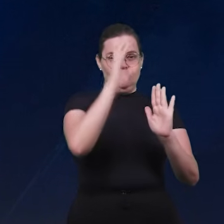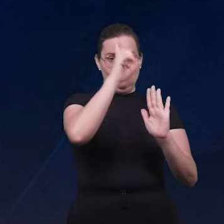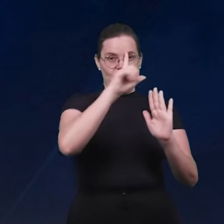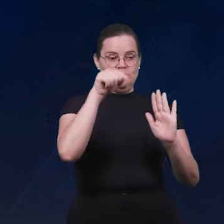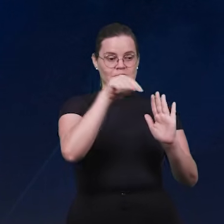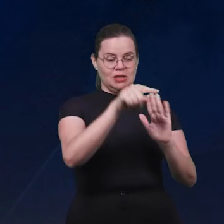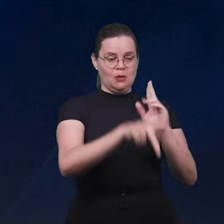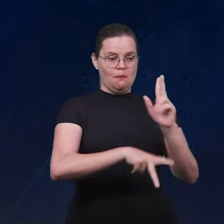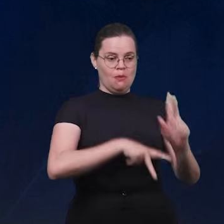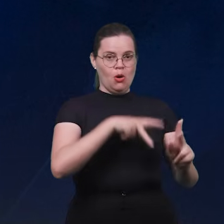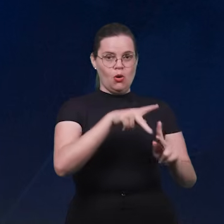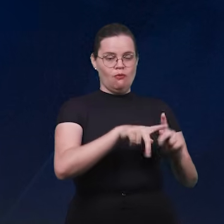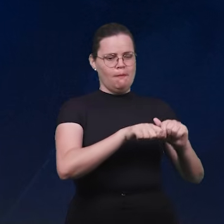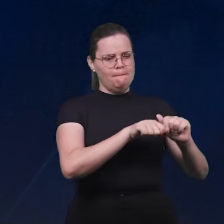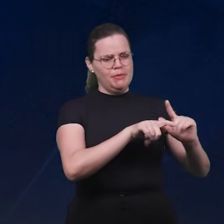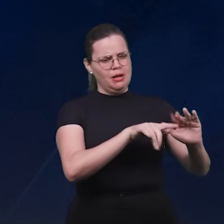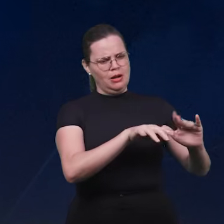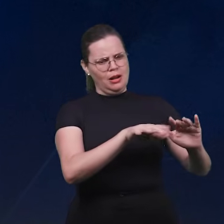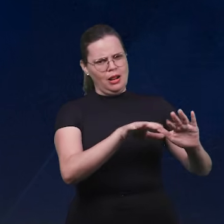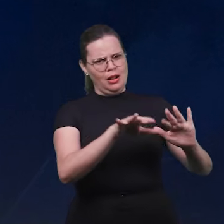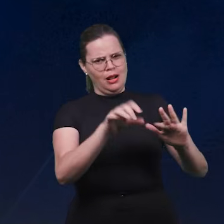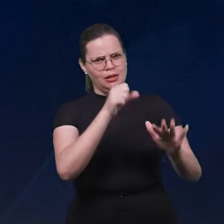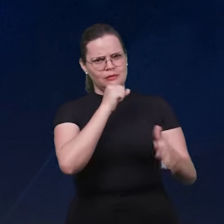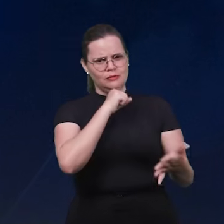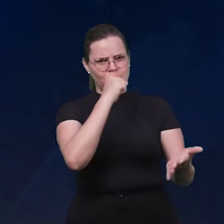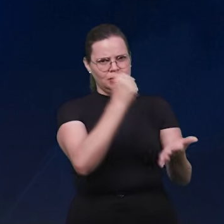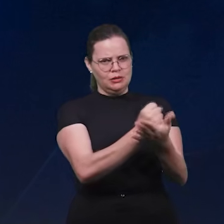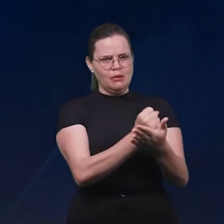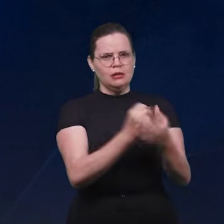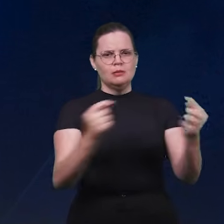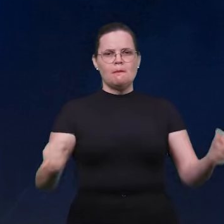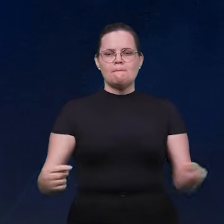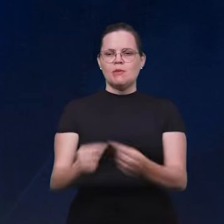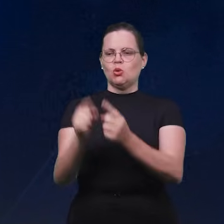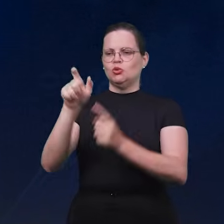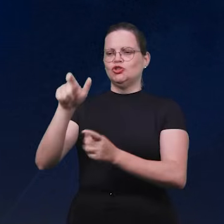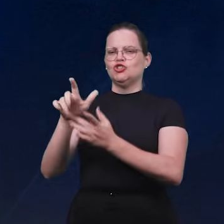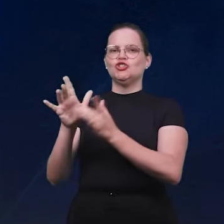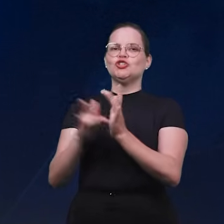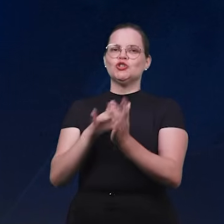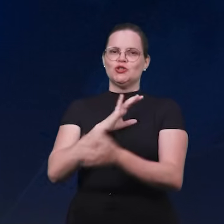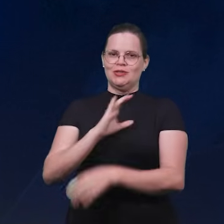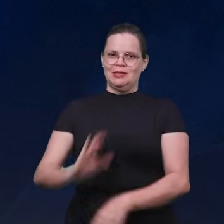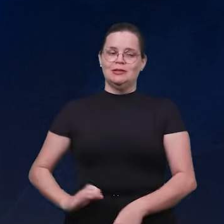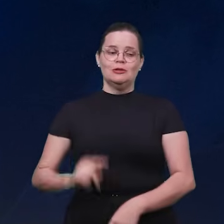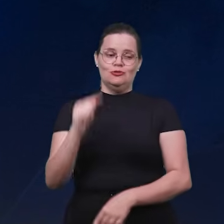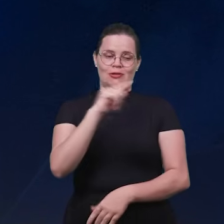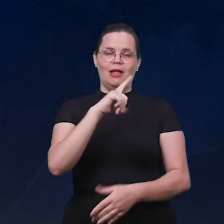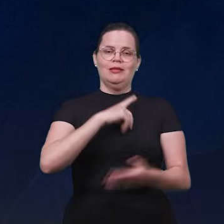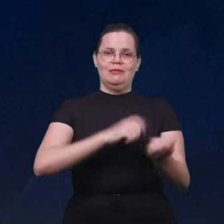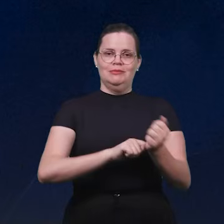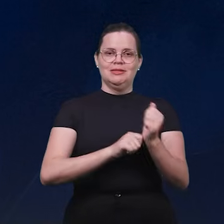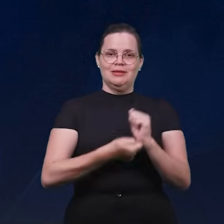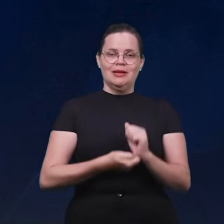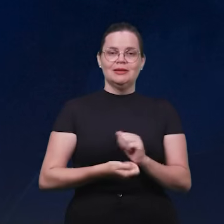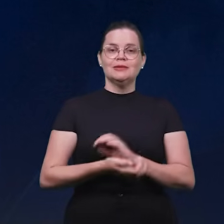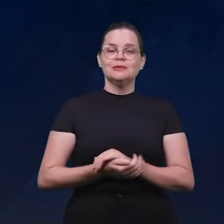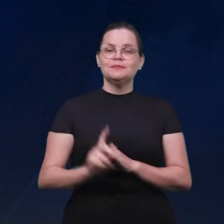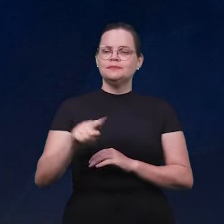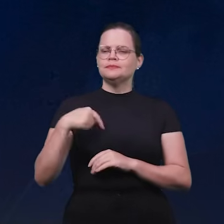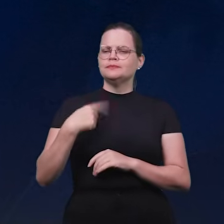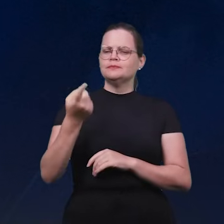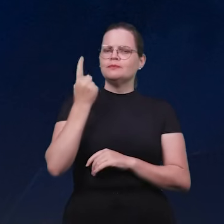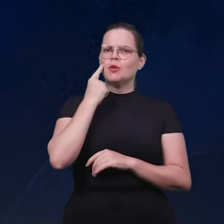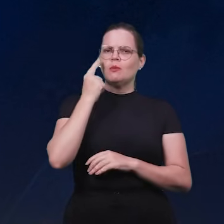com o seu povo, o povo da antiga aliança, do Velho Testamento. Nós vamos continuar acompanhando a existência de um